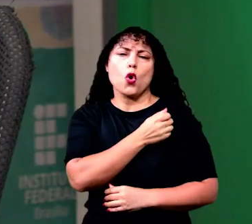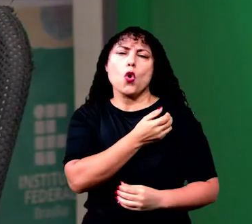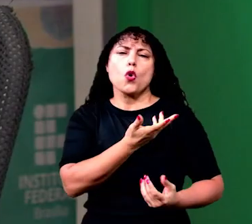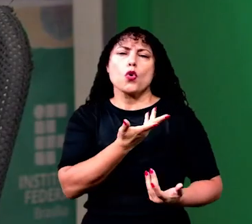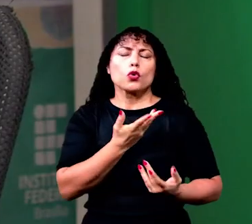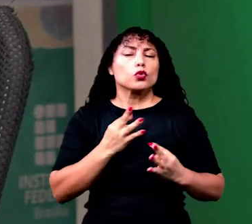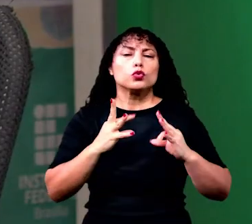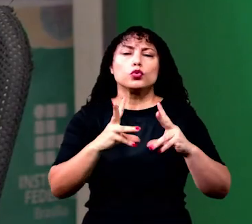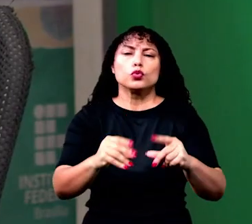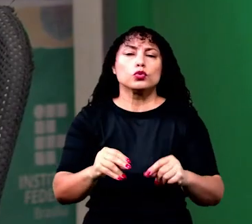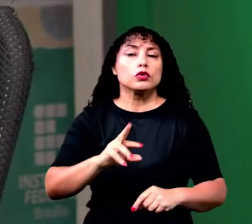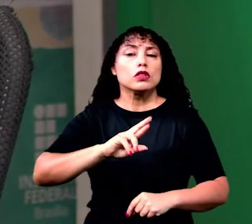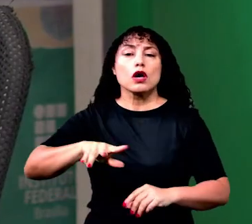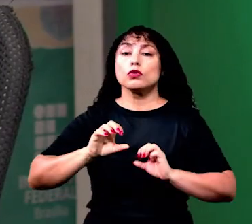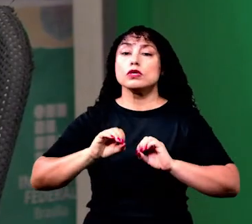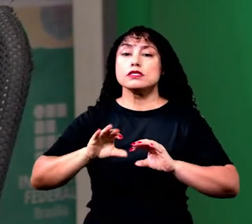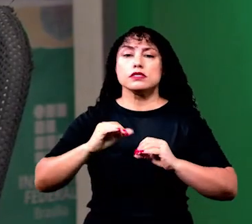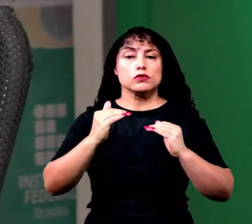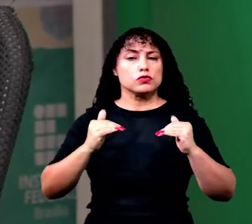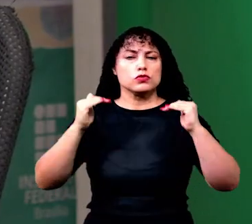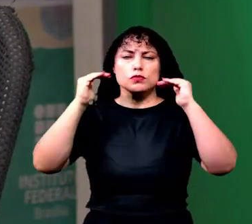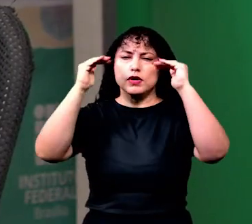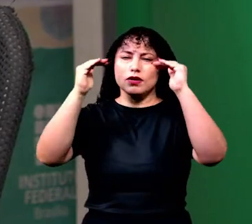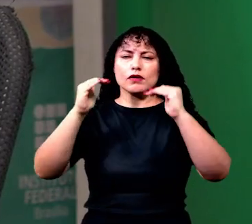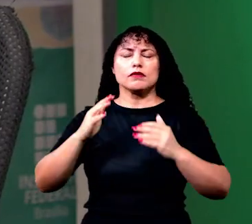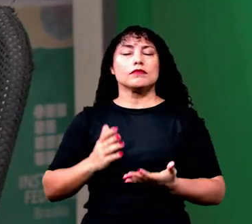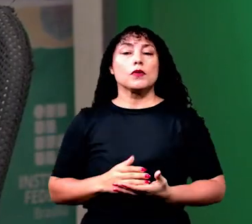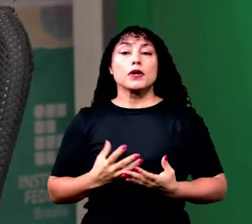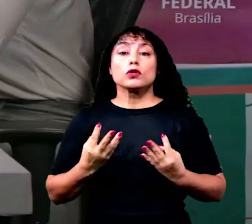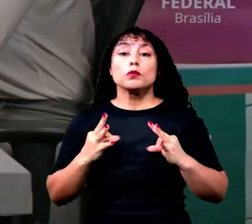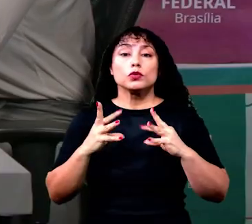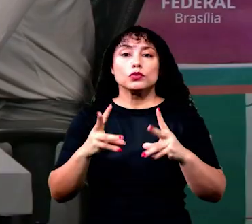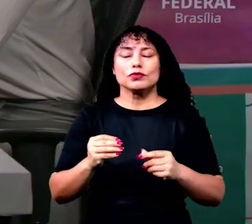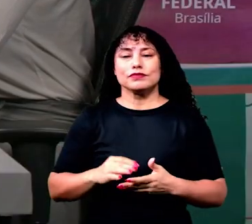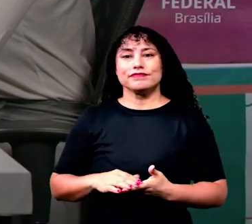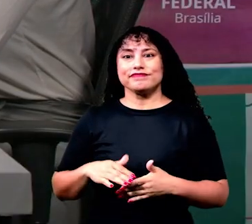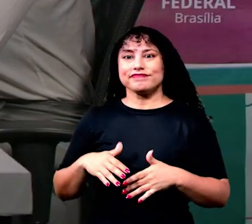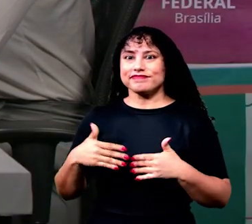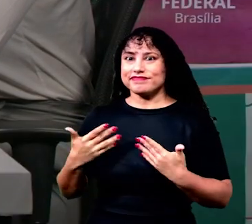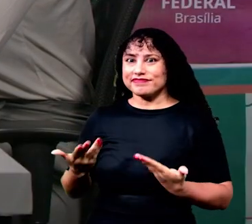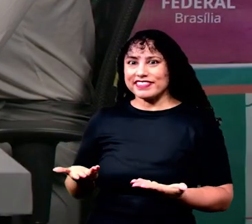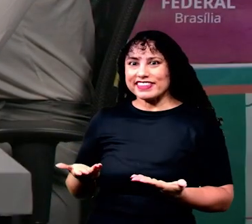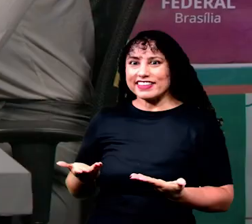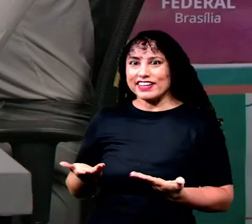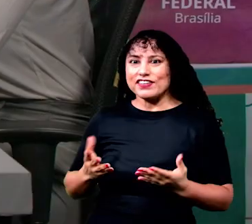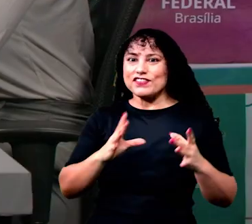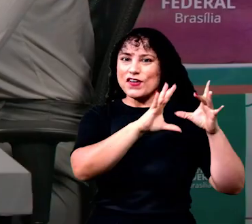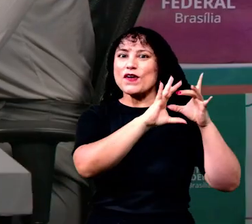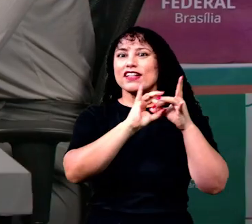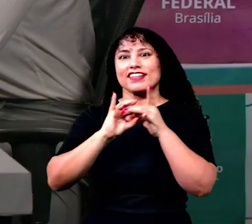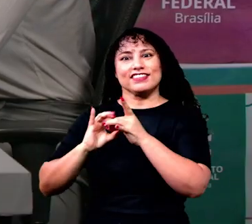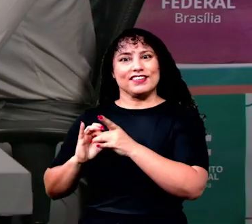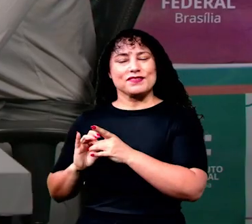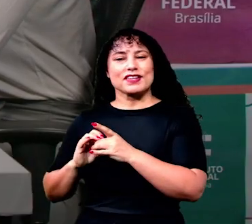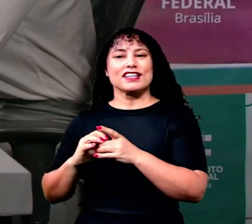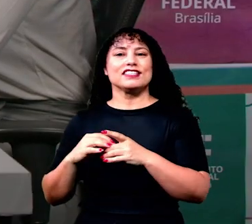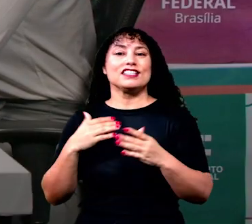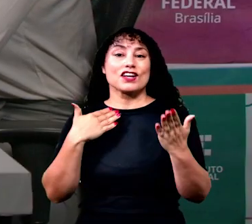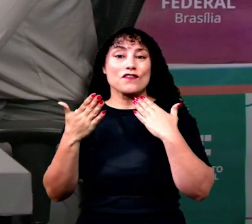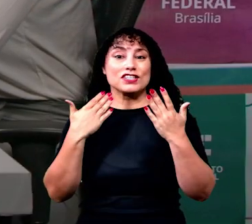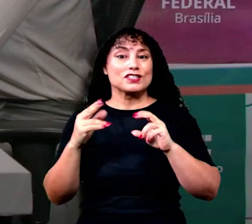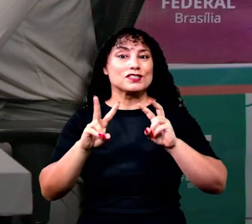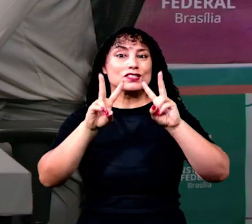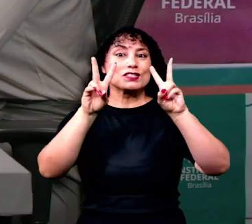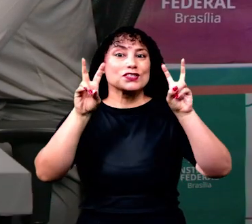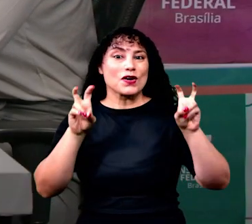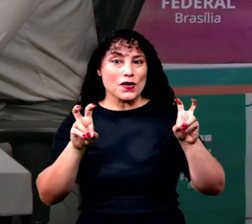estudante? Como um todo, não só do ensino superior, mas como um todo. Eu vou só contextualizar, porque a